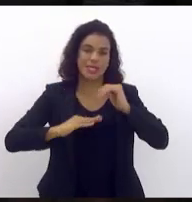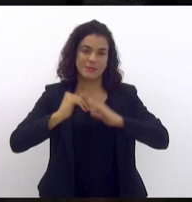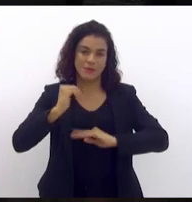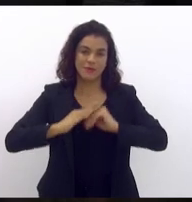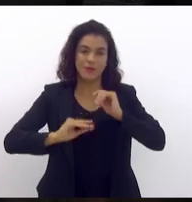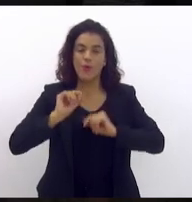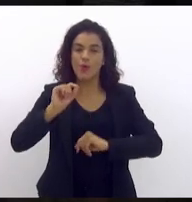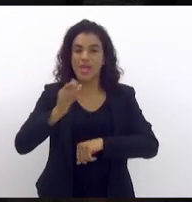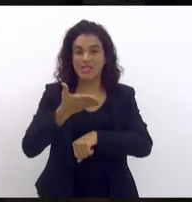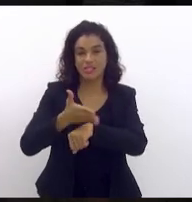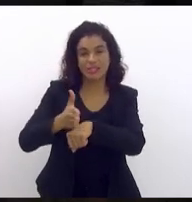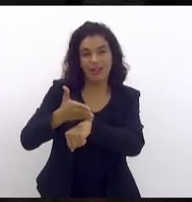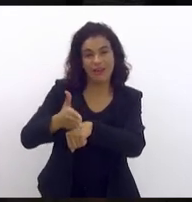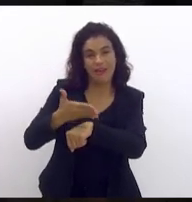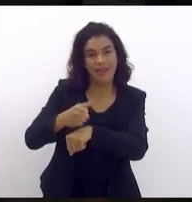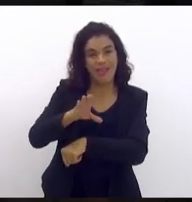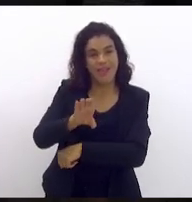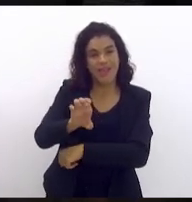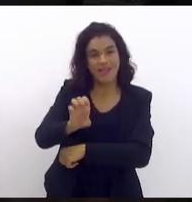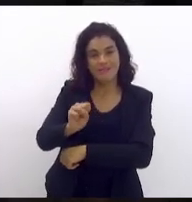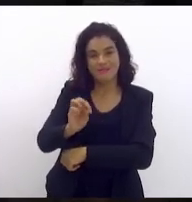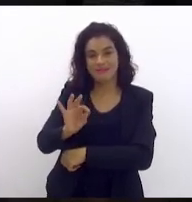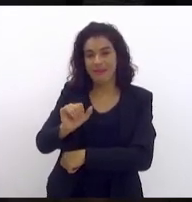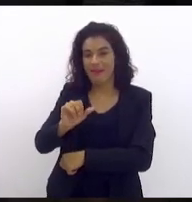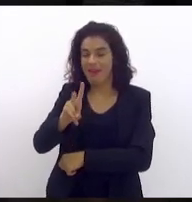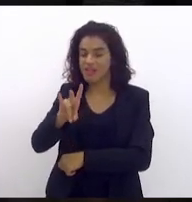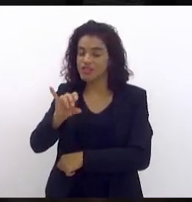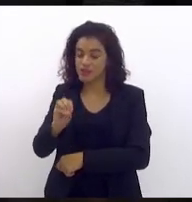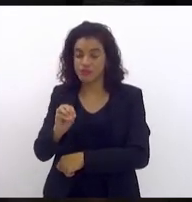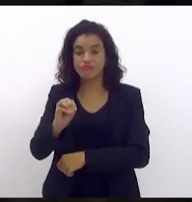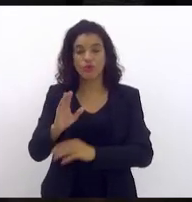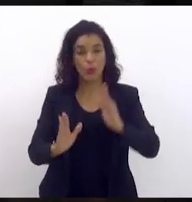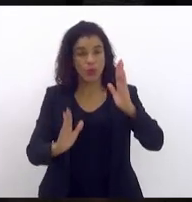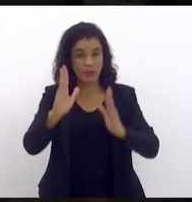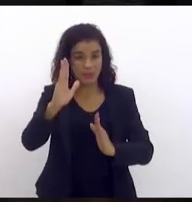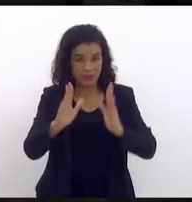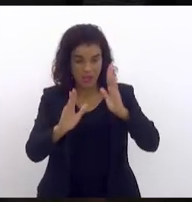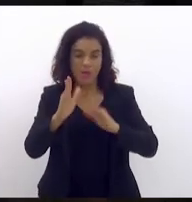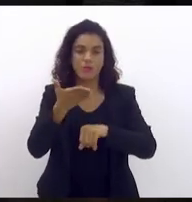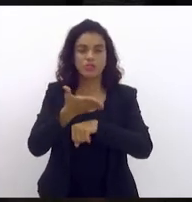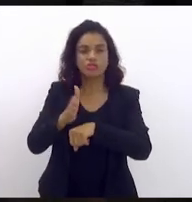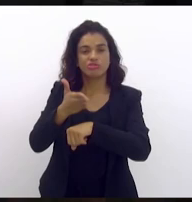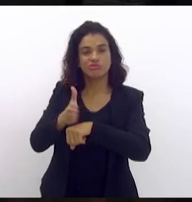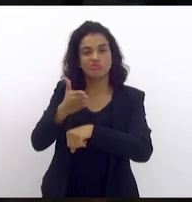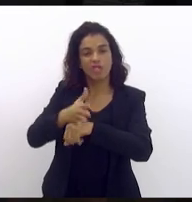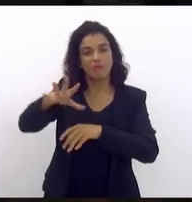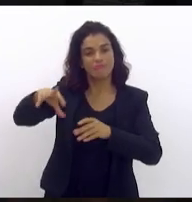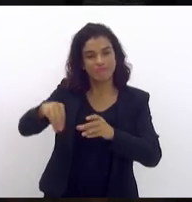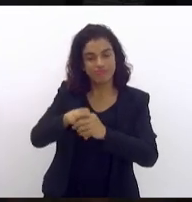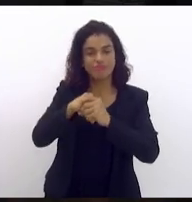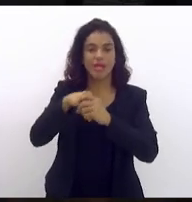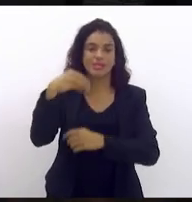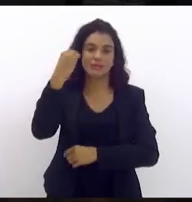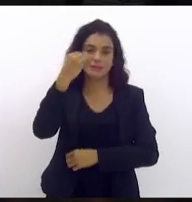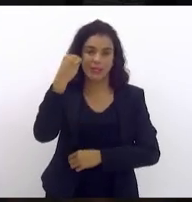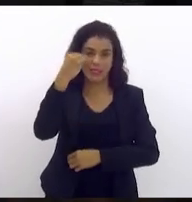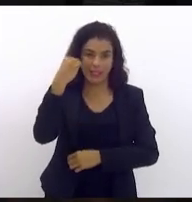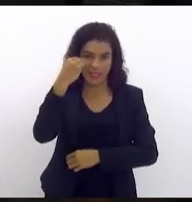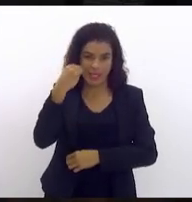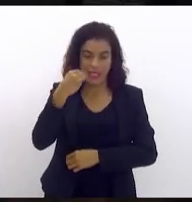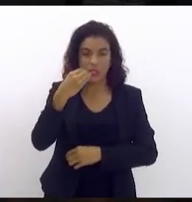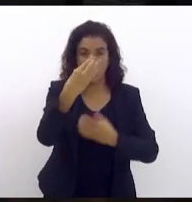curricular ou seja o tempo de estágio vai contar como tempo de experiência no